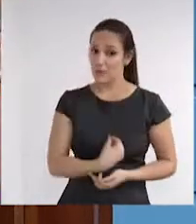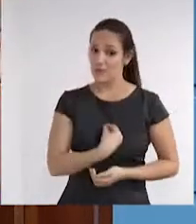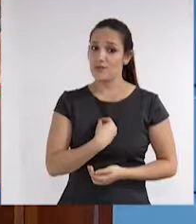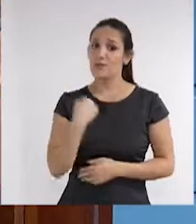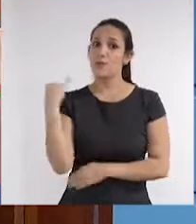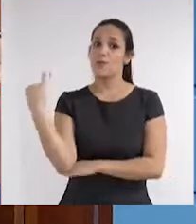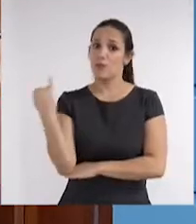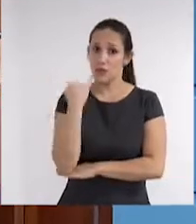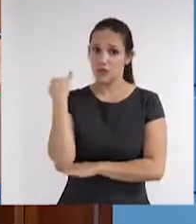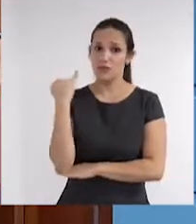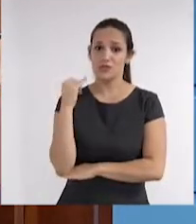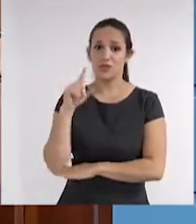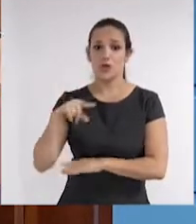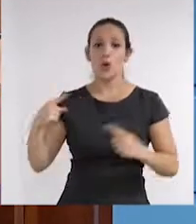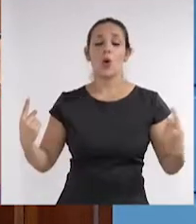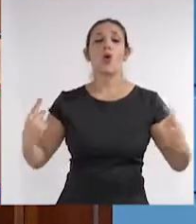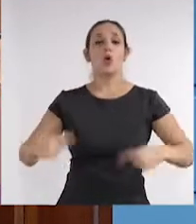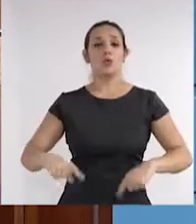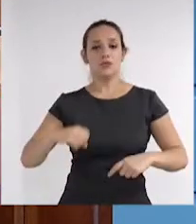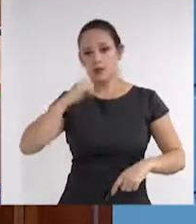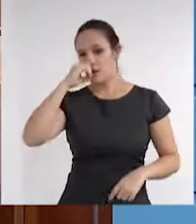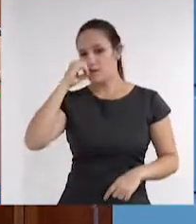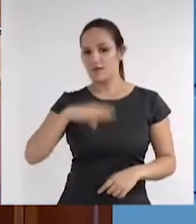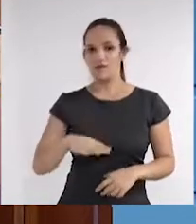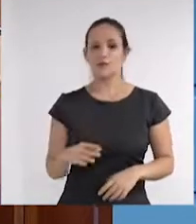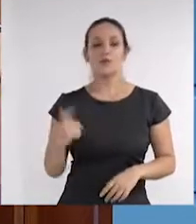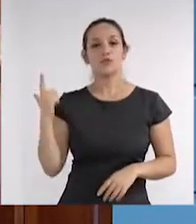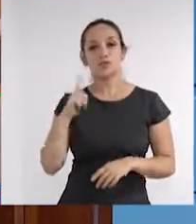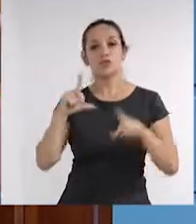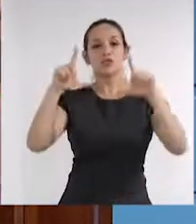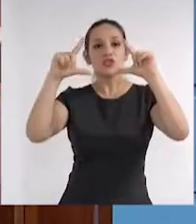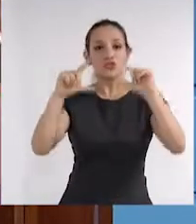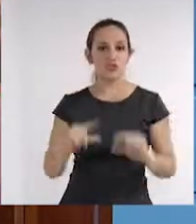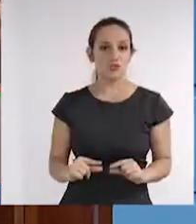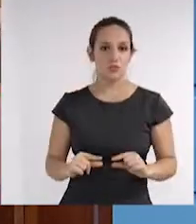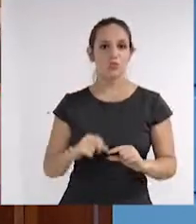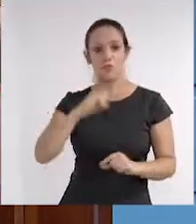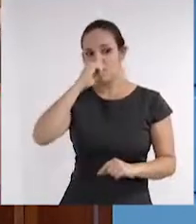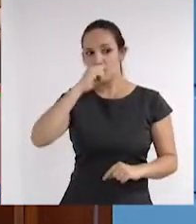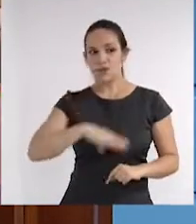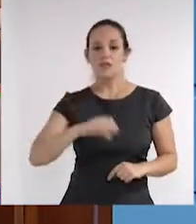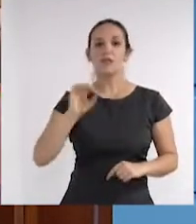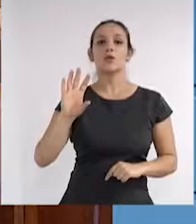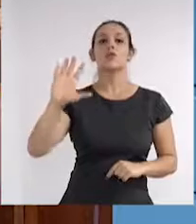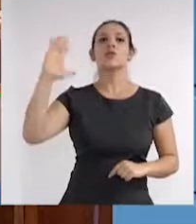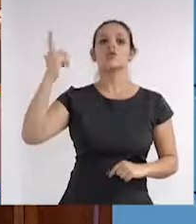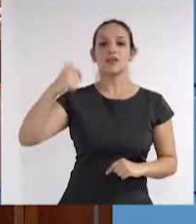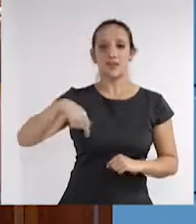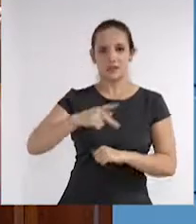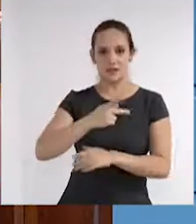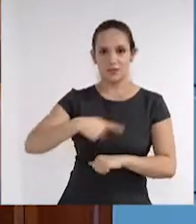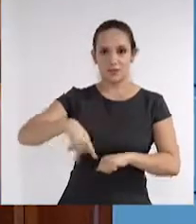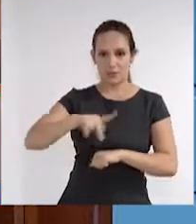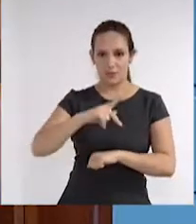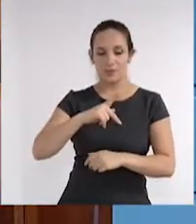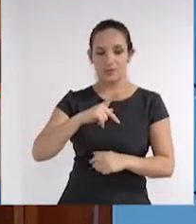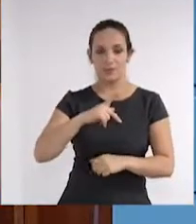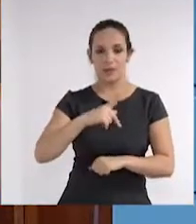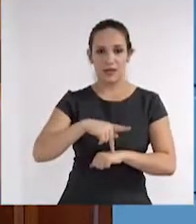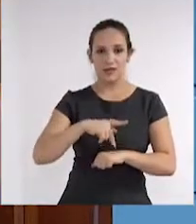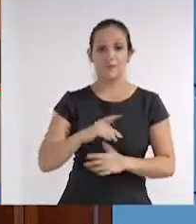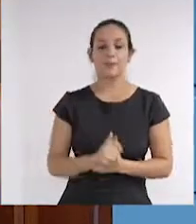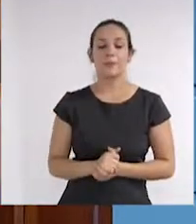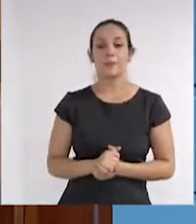participação no combate à violência, na diminuição dos índices de violência no nosso país.